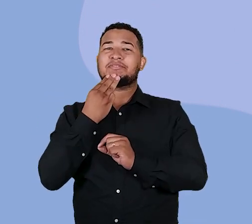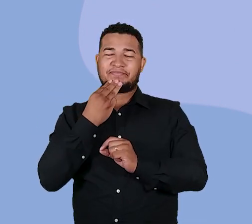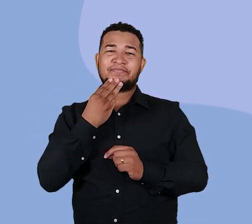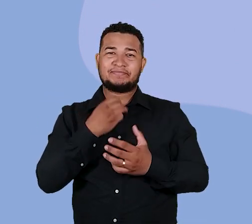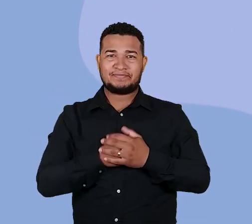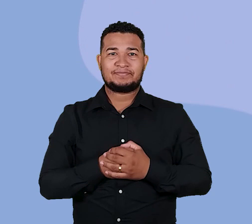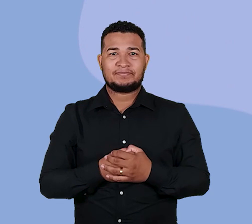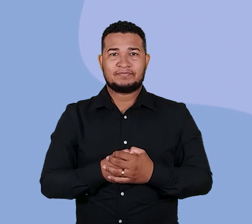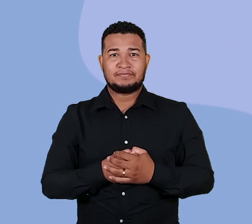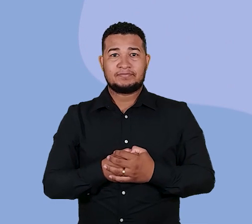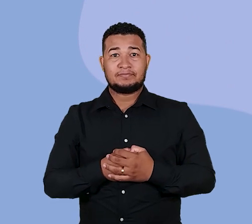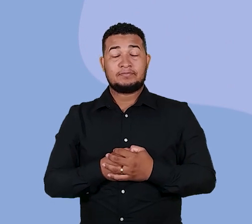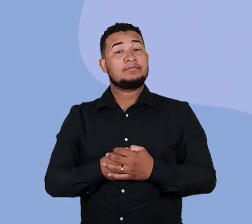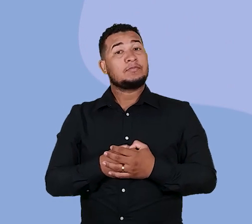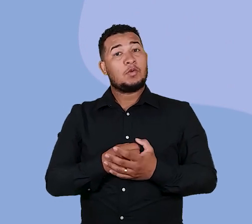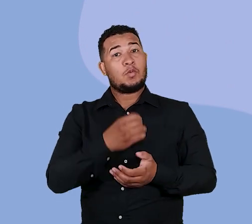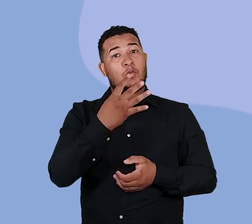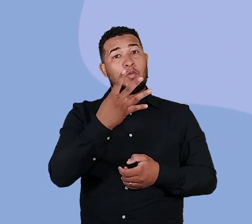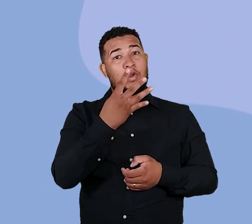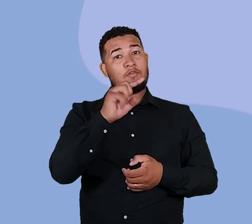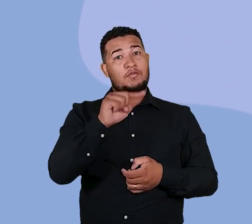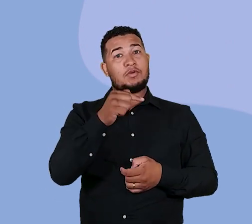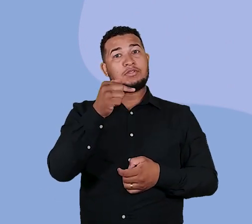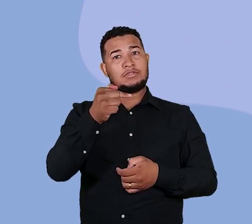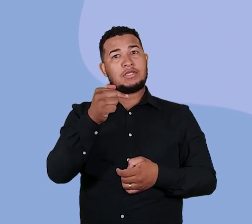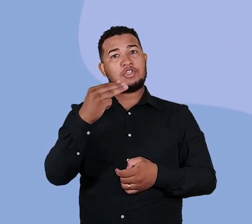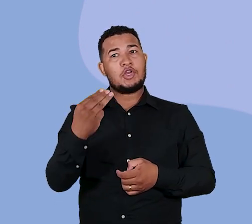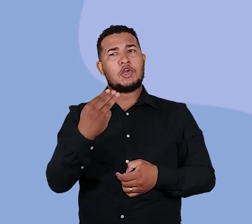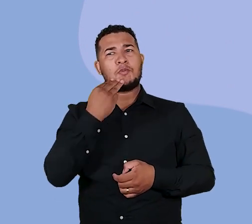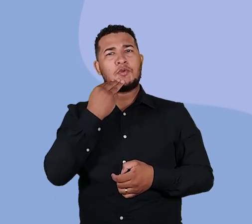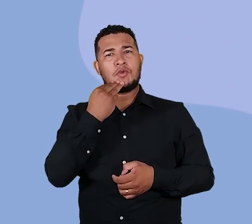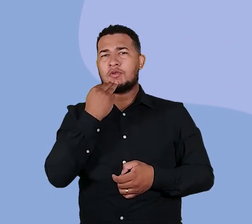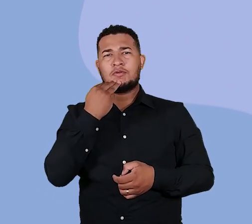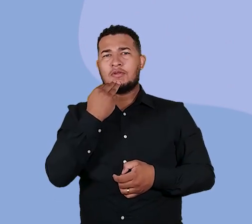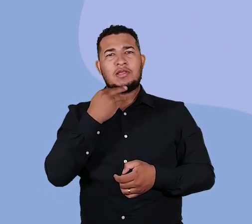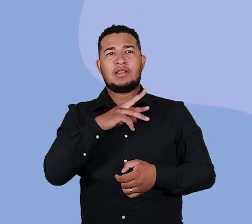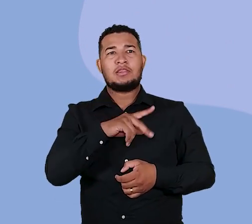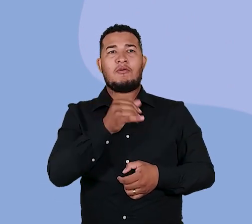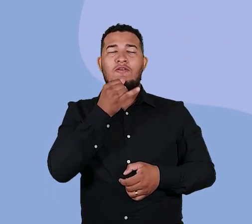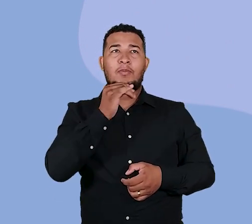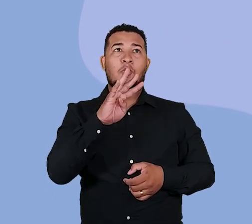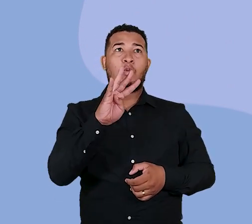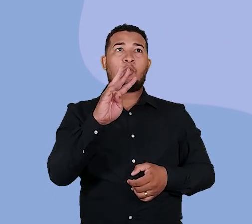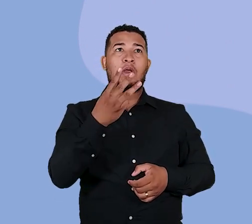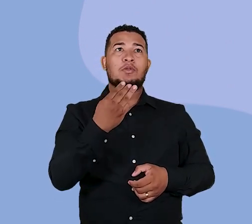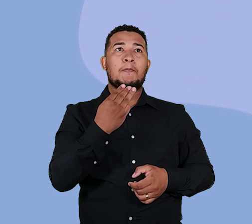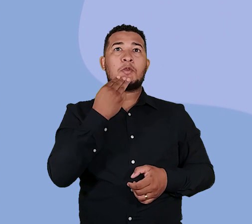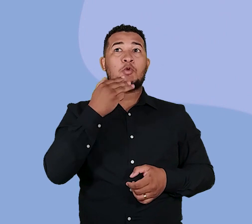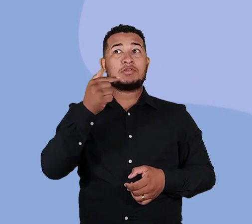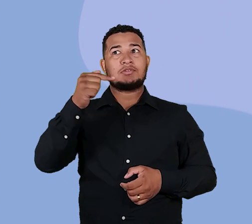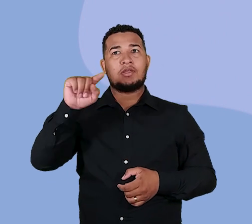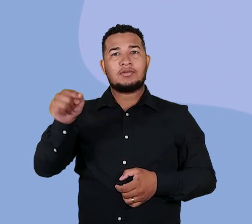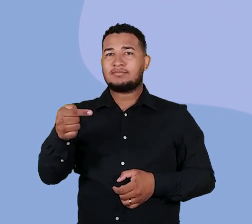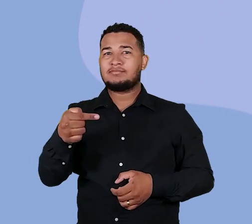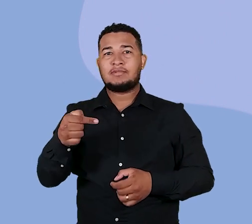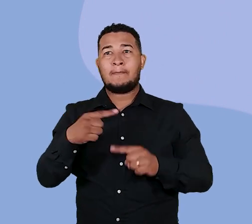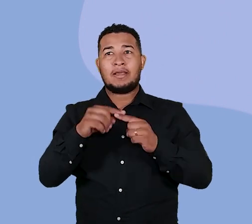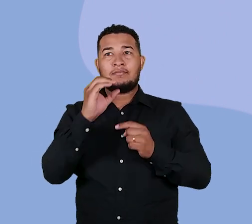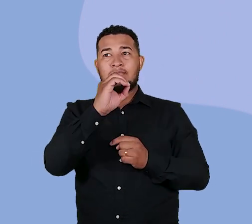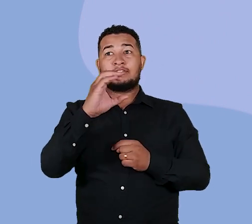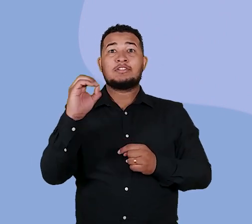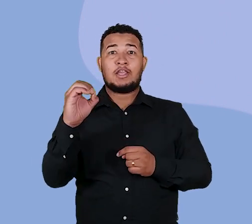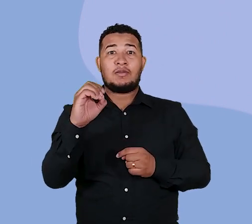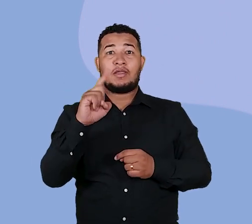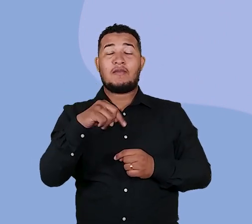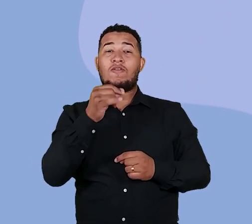Milhões. Então vamos lá. 4,7 milhões não é 4 bilhões e 7 mil, mas, acrescentando